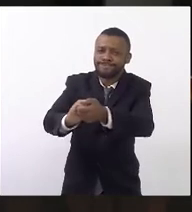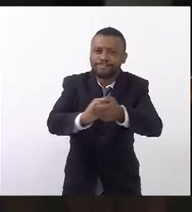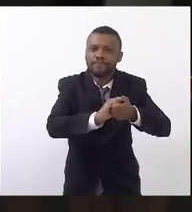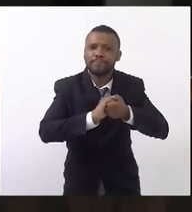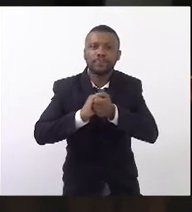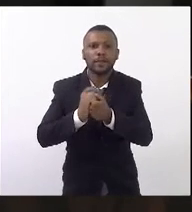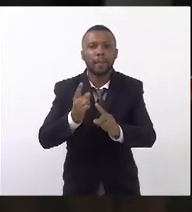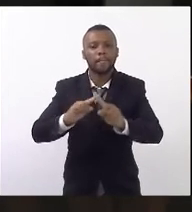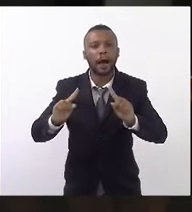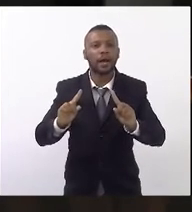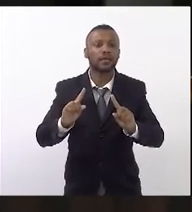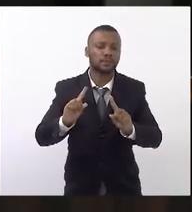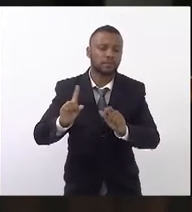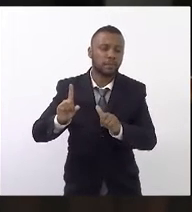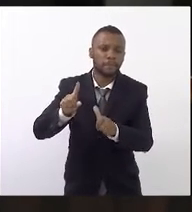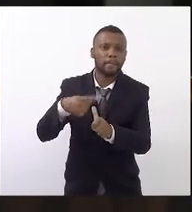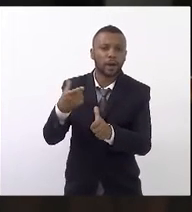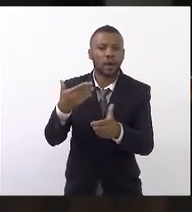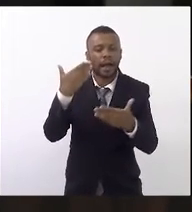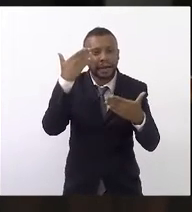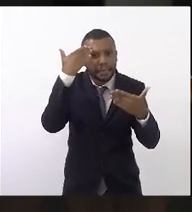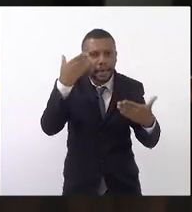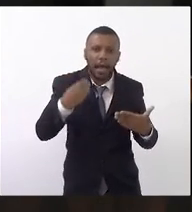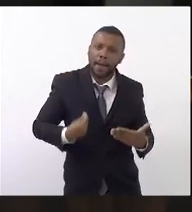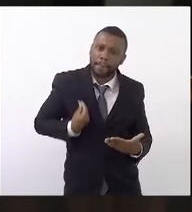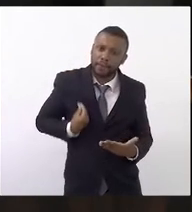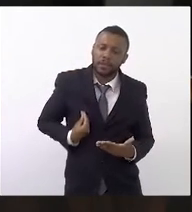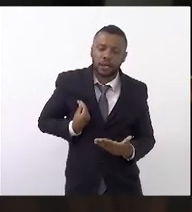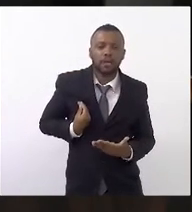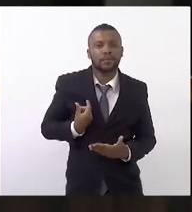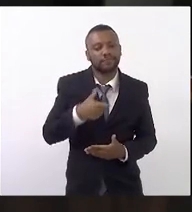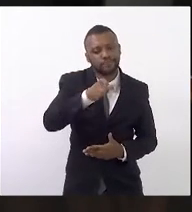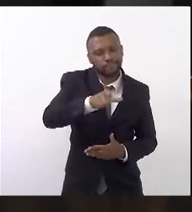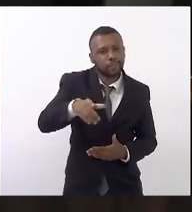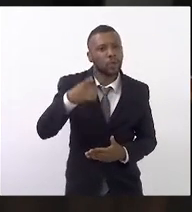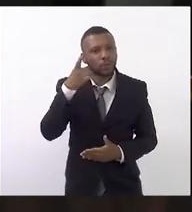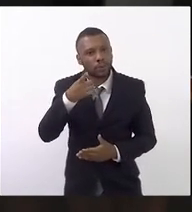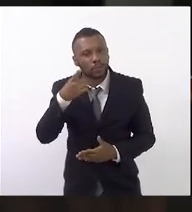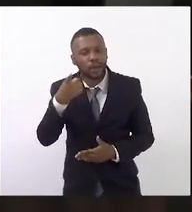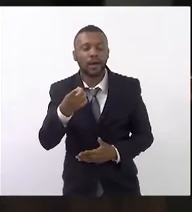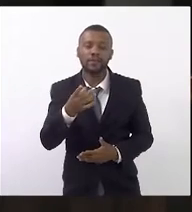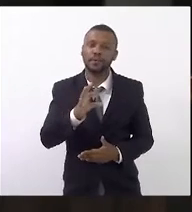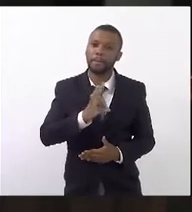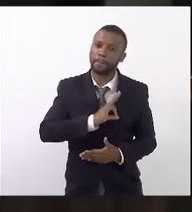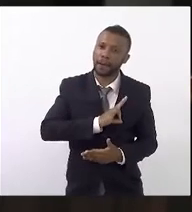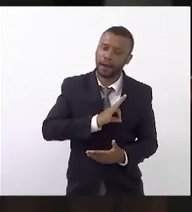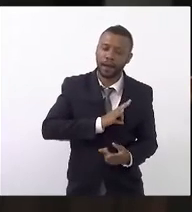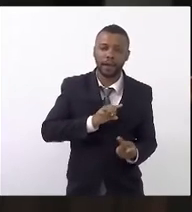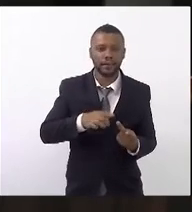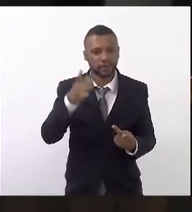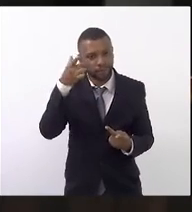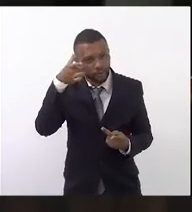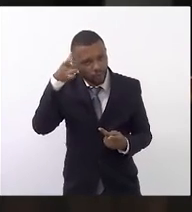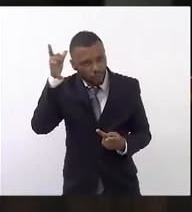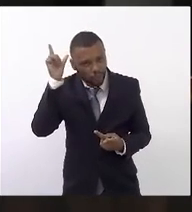agradecer a presença dos deputados Marta Rocha, Luiz Paulo, Carlos Macedo, Célia,